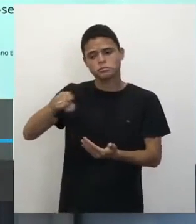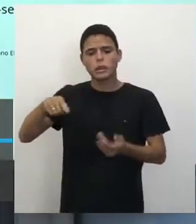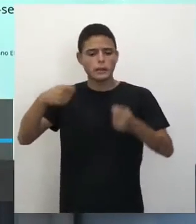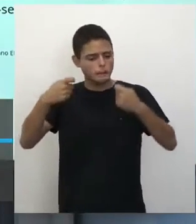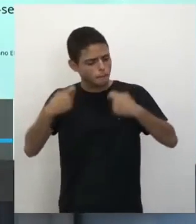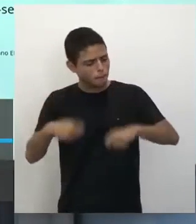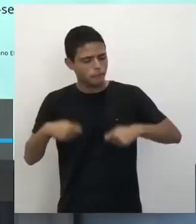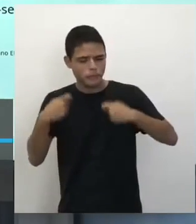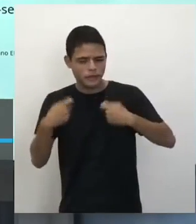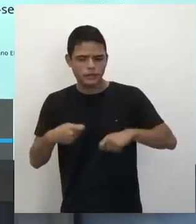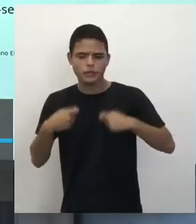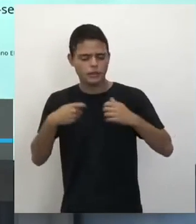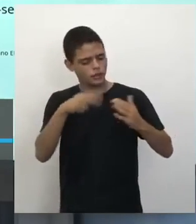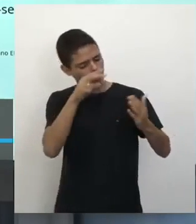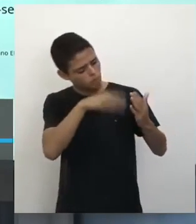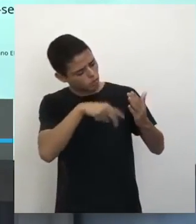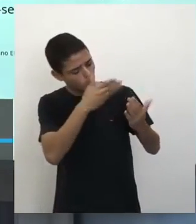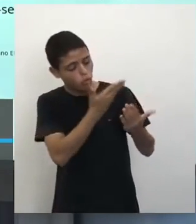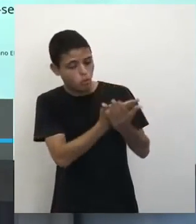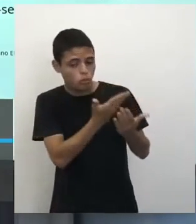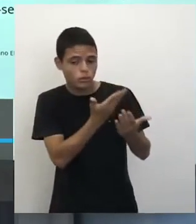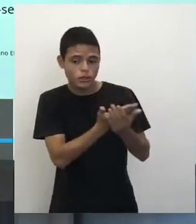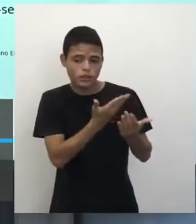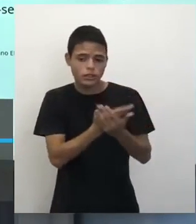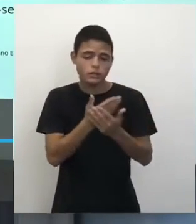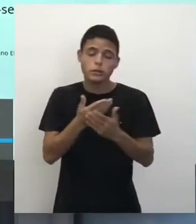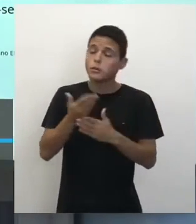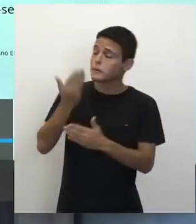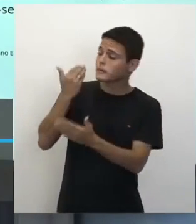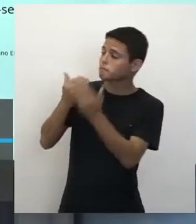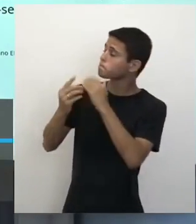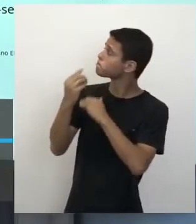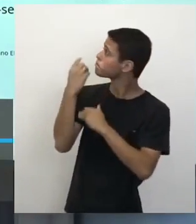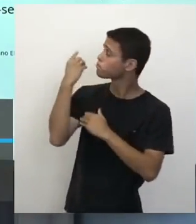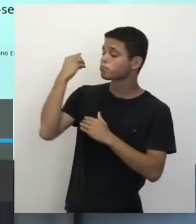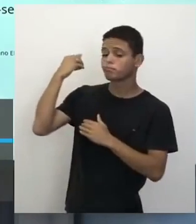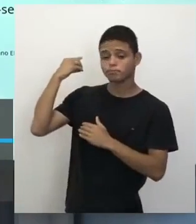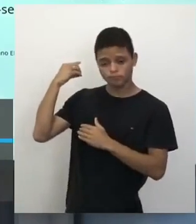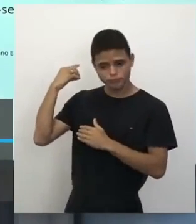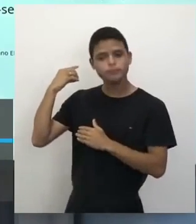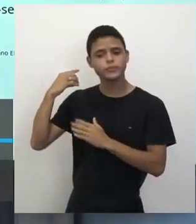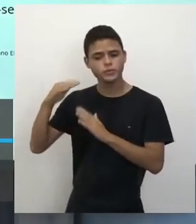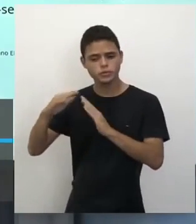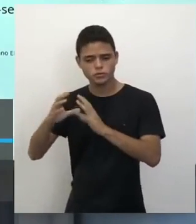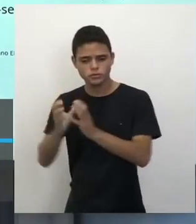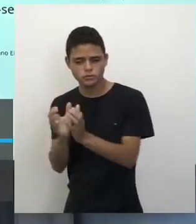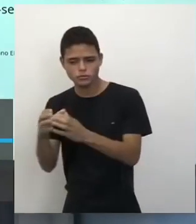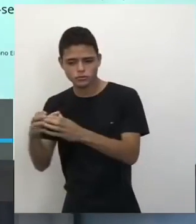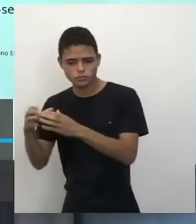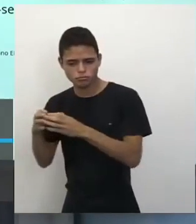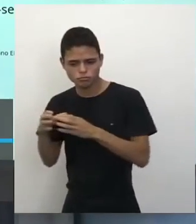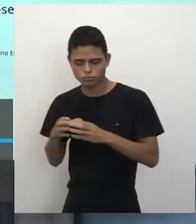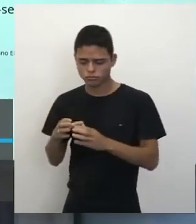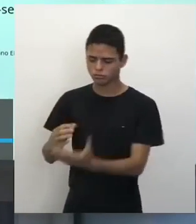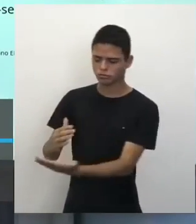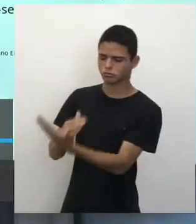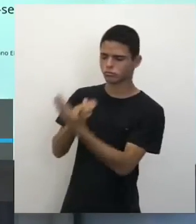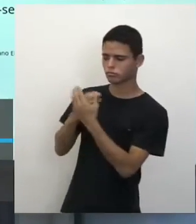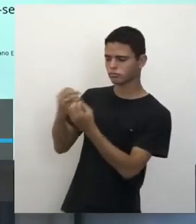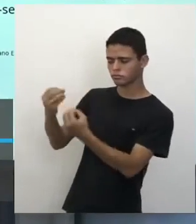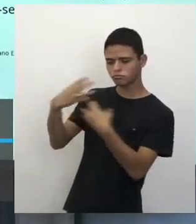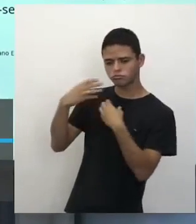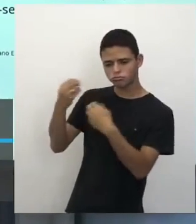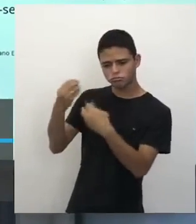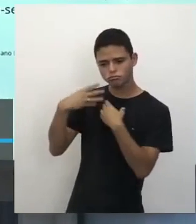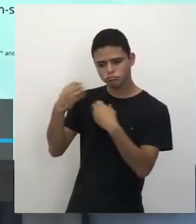ler, mas se nós olharmos para trás, esses povos têm muita coisa para nos ensinar hoje.